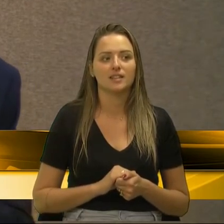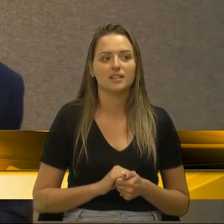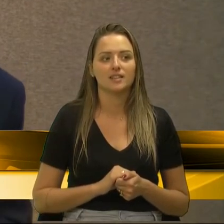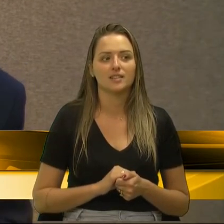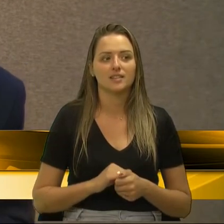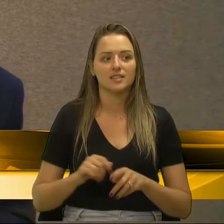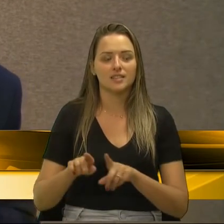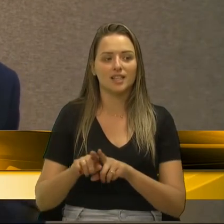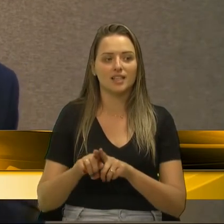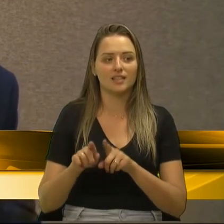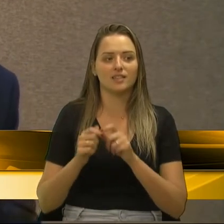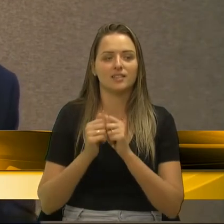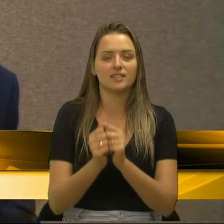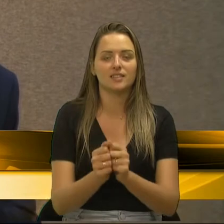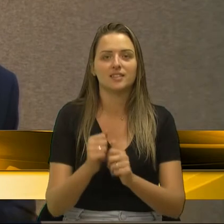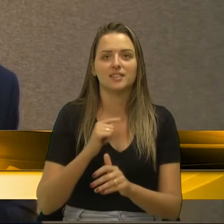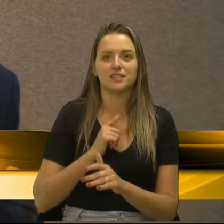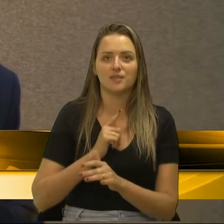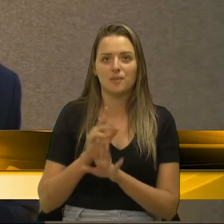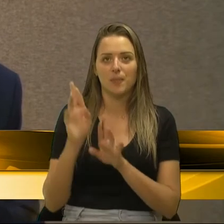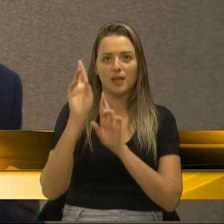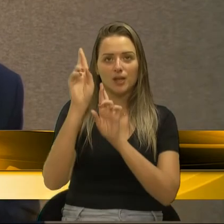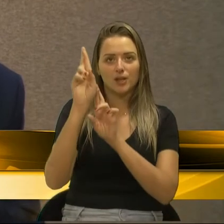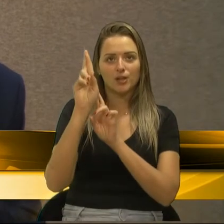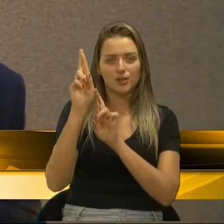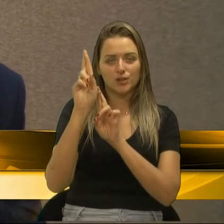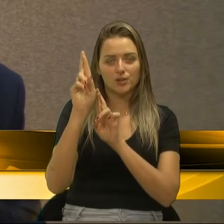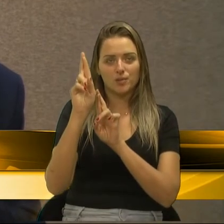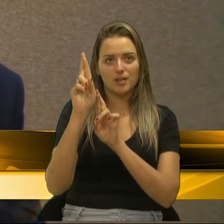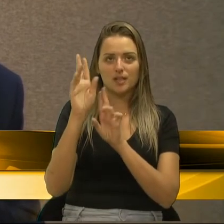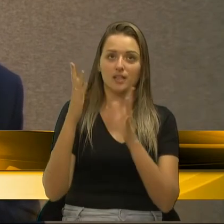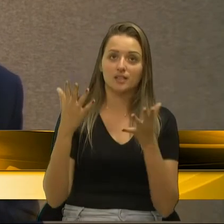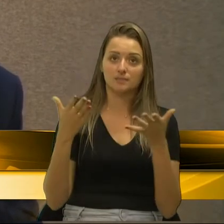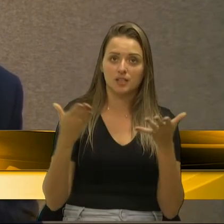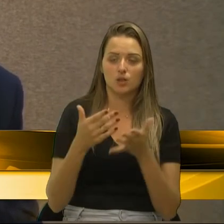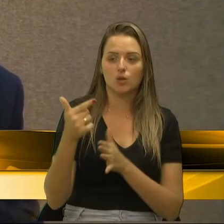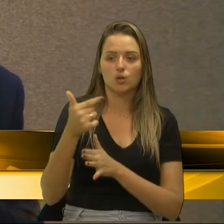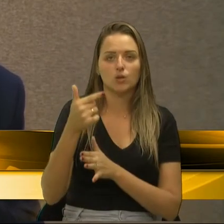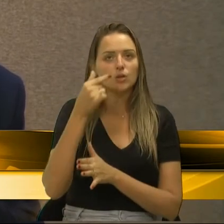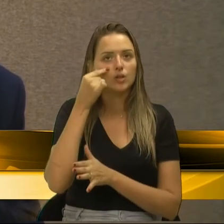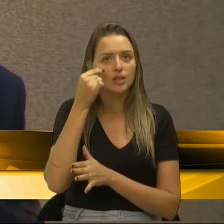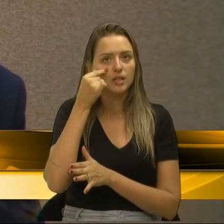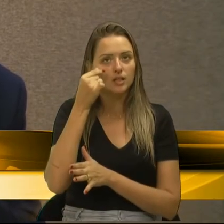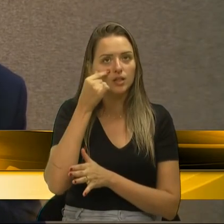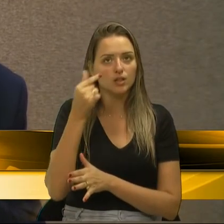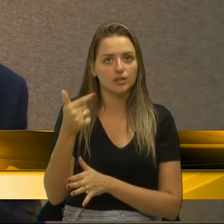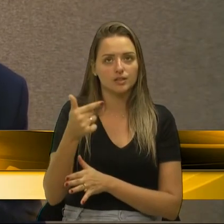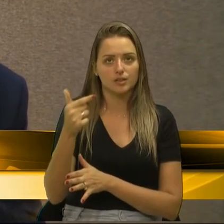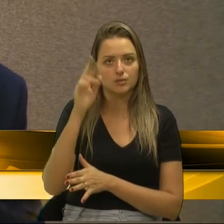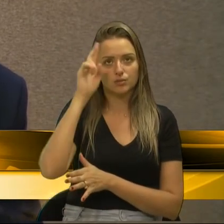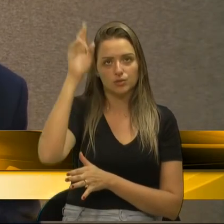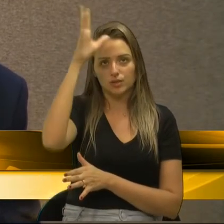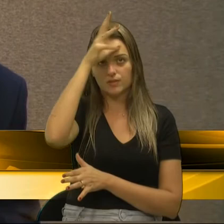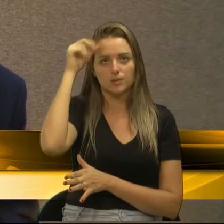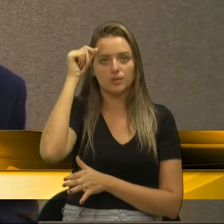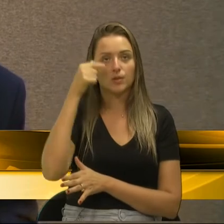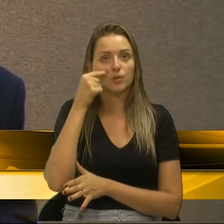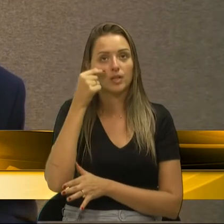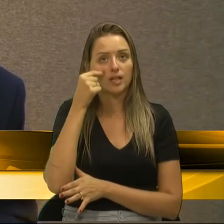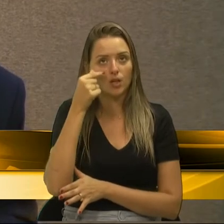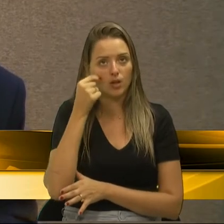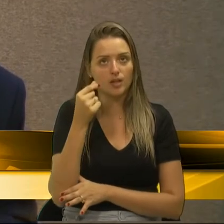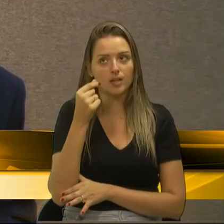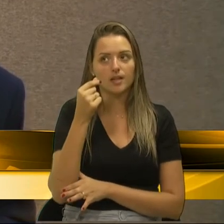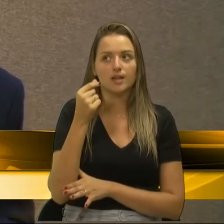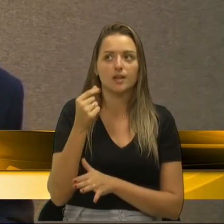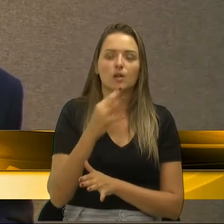muito oportuno, e tomara que, especialmente o vice-prefeito, vereador, ex-vereador Eloy Frisso, conhece muito